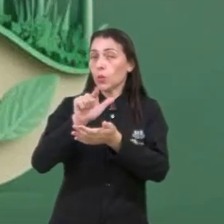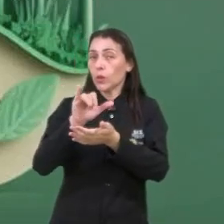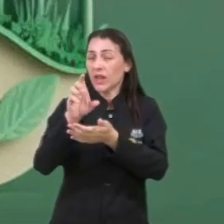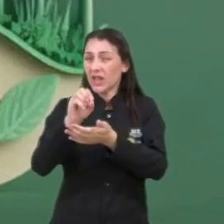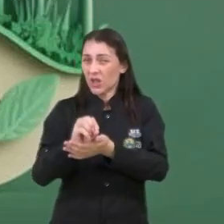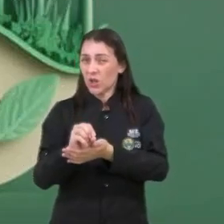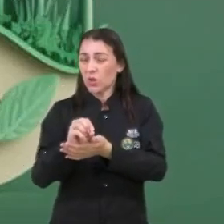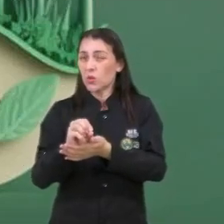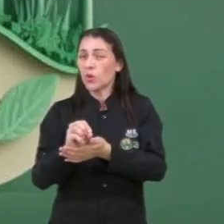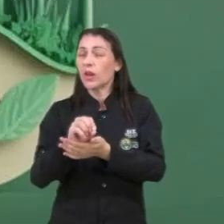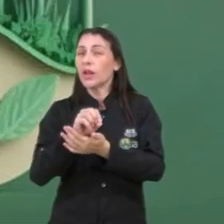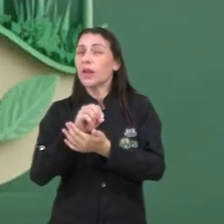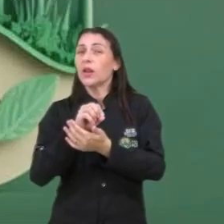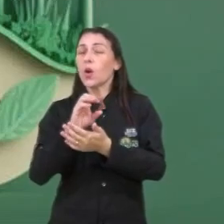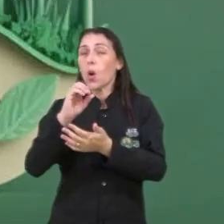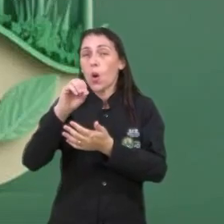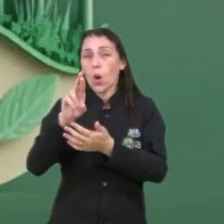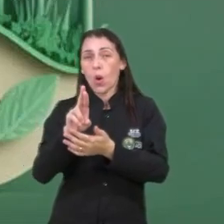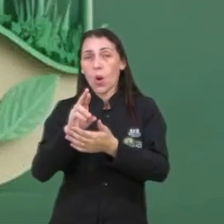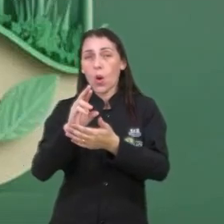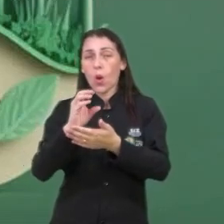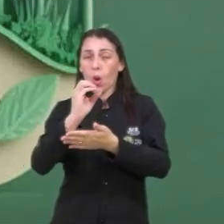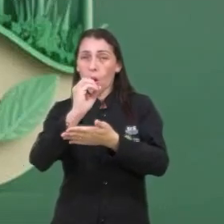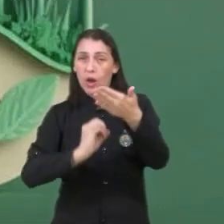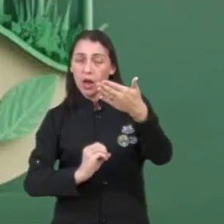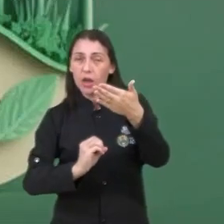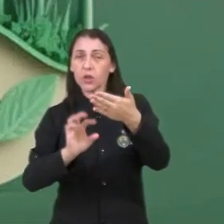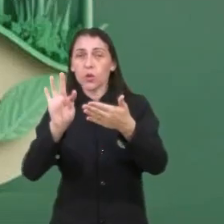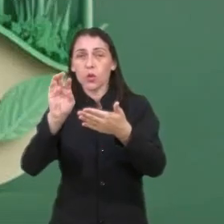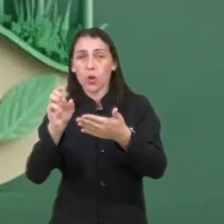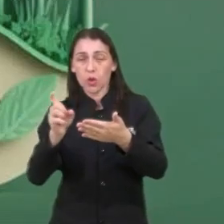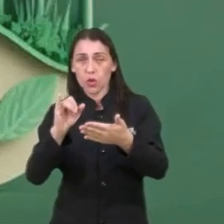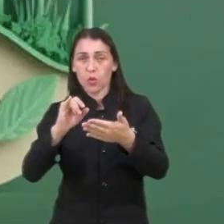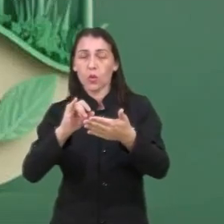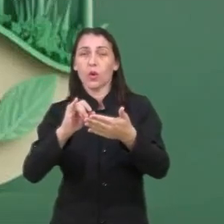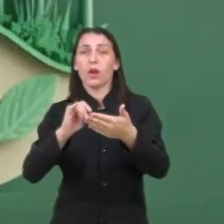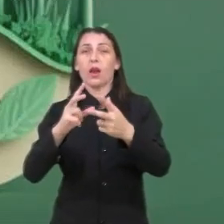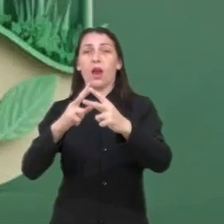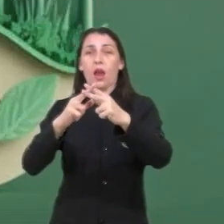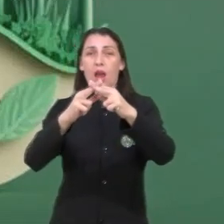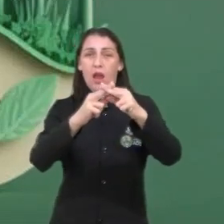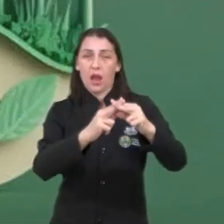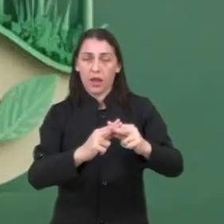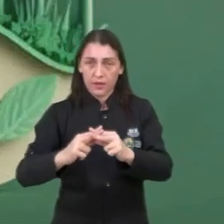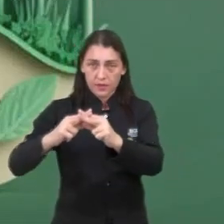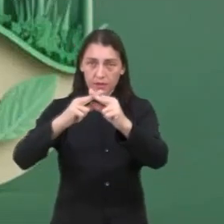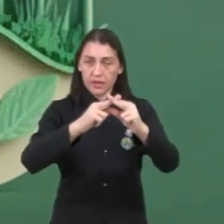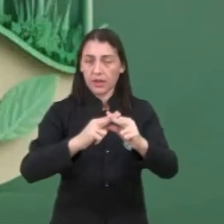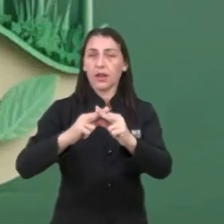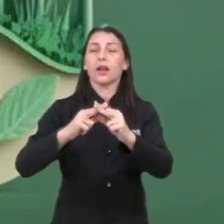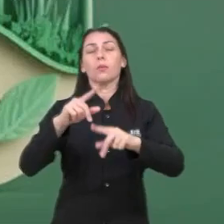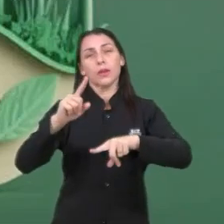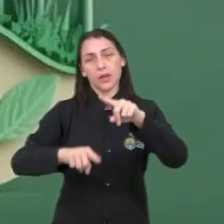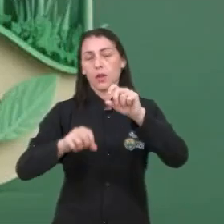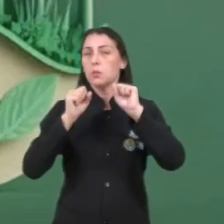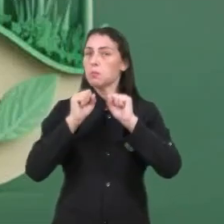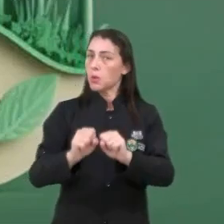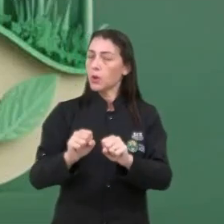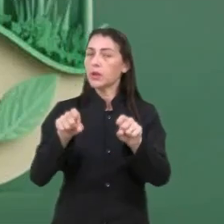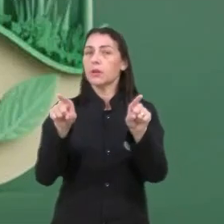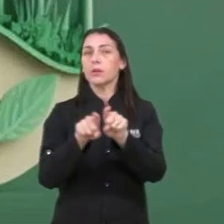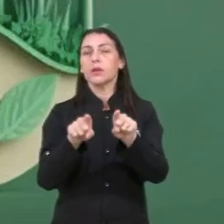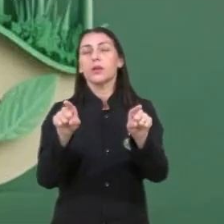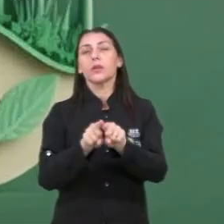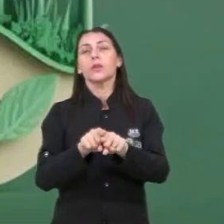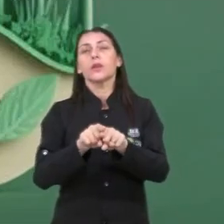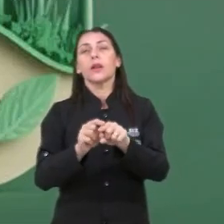lixo tóxico? É um lixo orgânico? Reciclar os resíduos que podem ser reciclados, né? Destiná-los a um